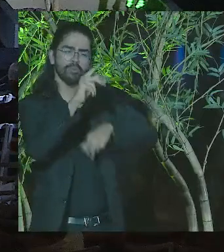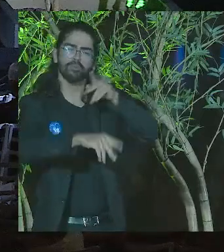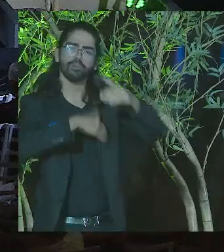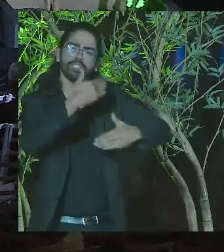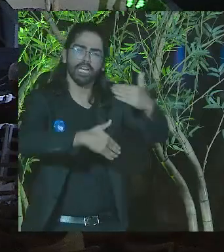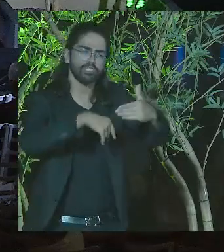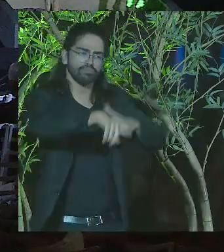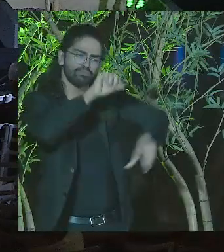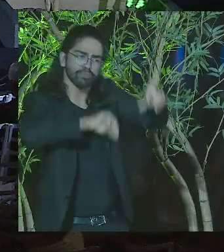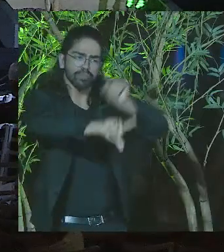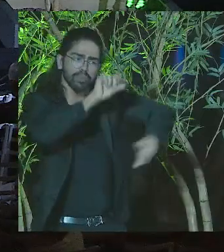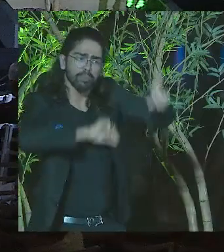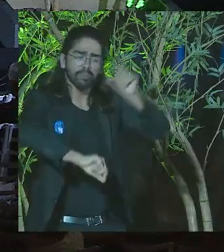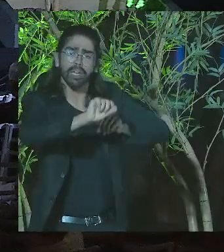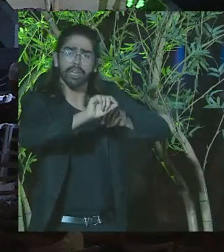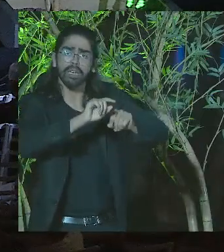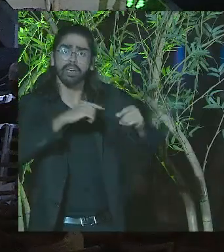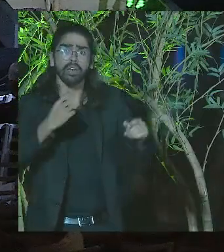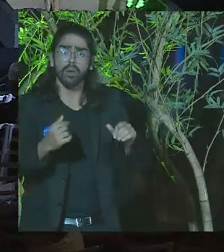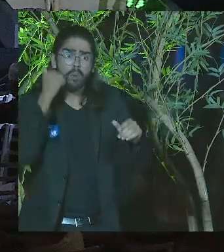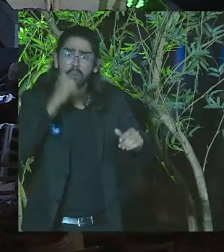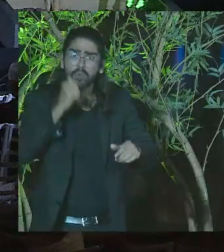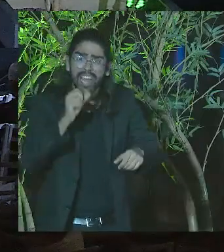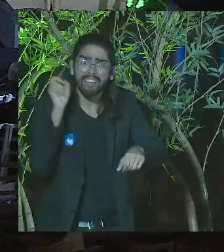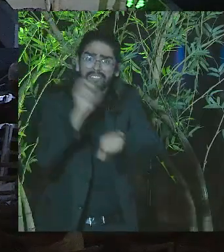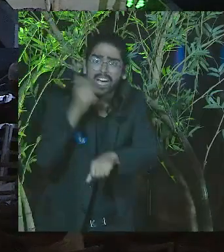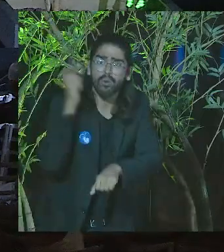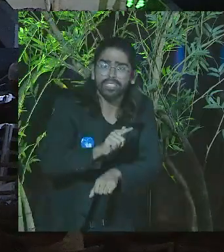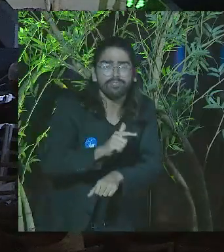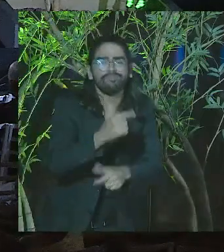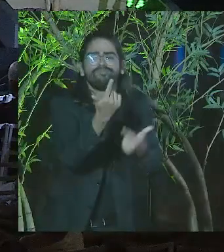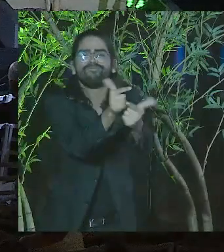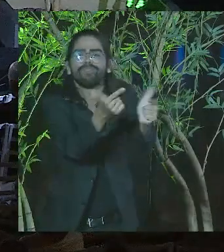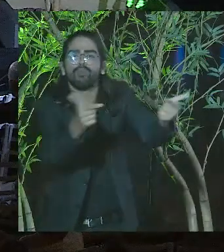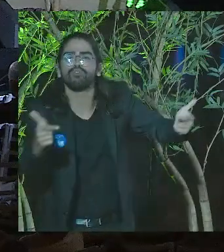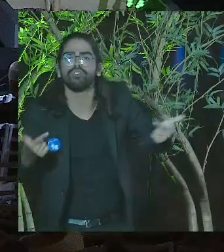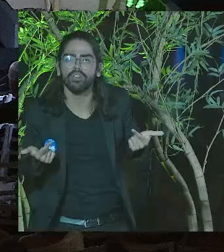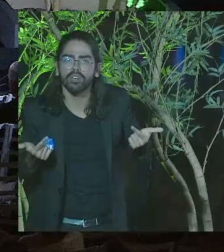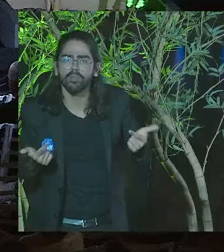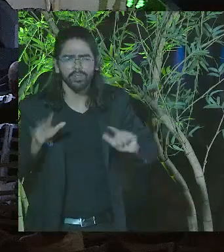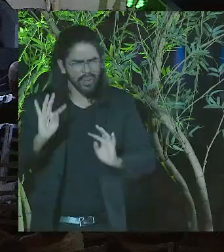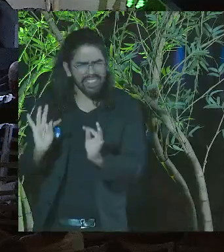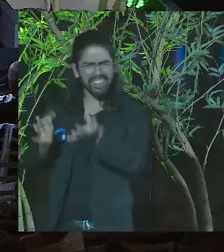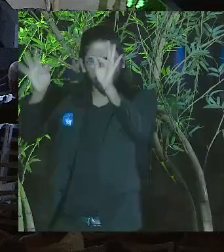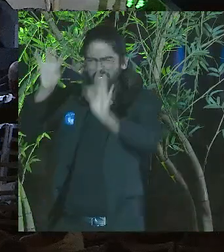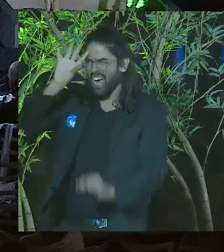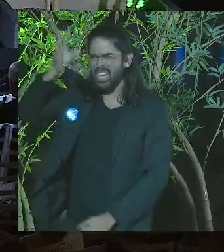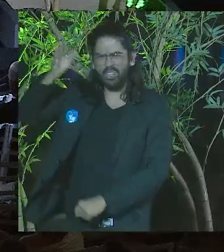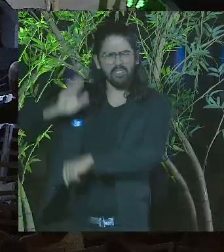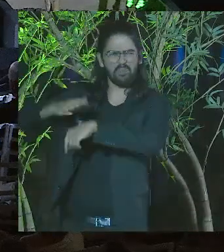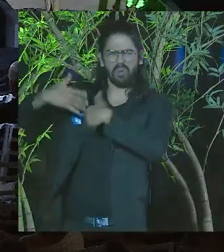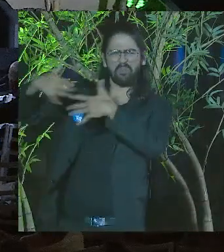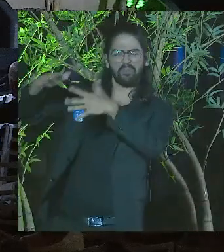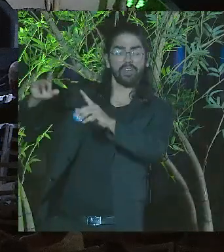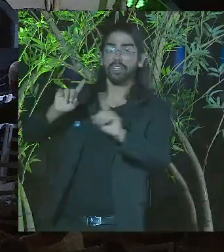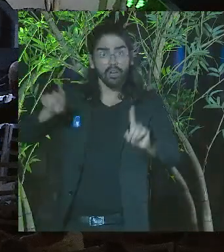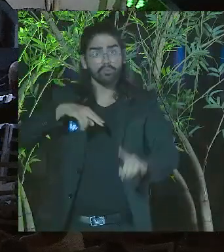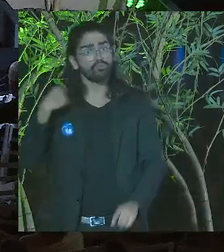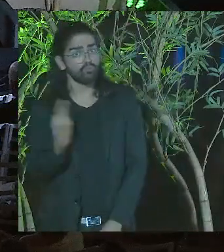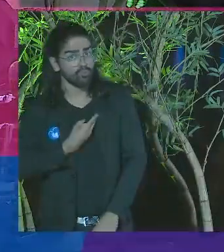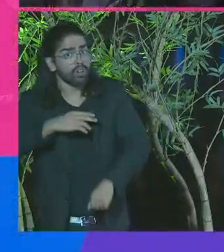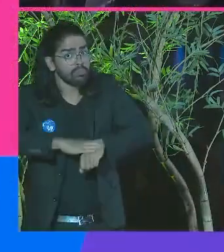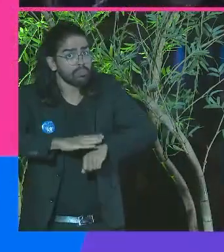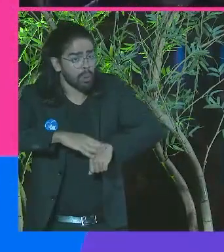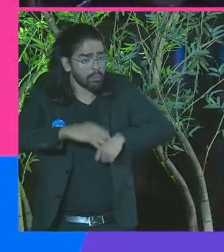processo. Ela teve que voltar atrás e fazer de um outro jeito. Então, a solução não está na tecnologia pela tecnologia, a solução está na gente